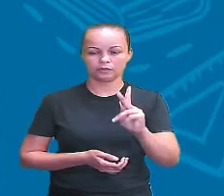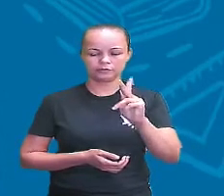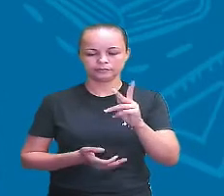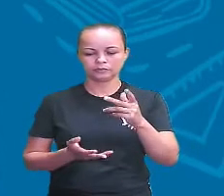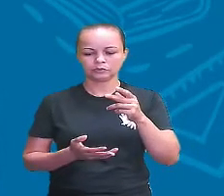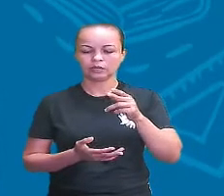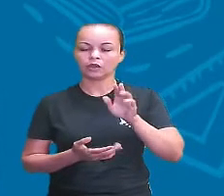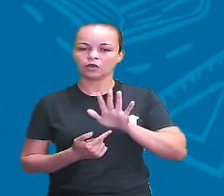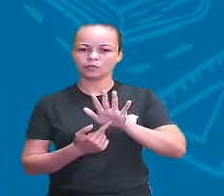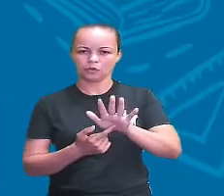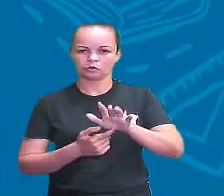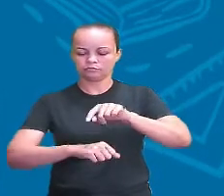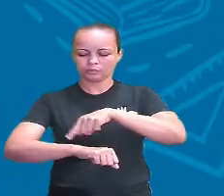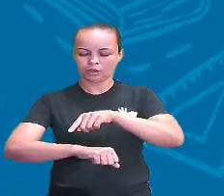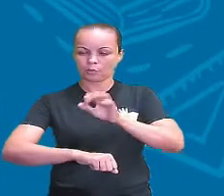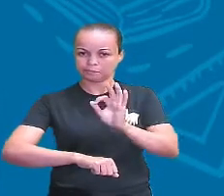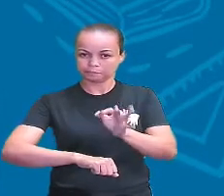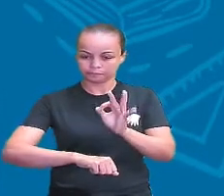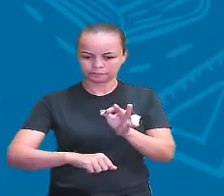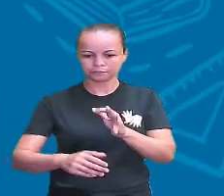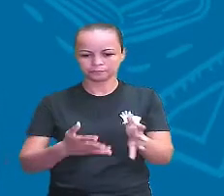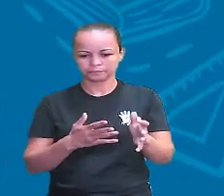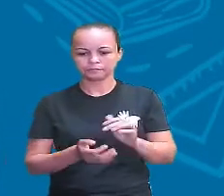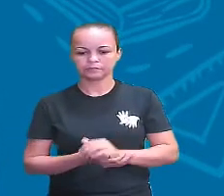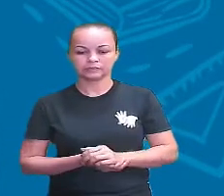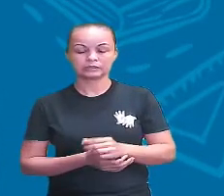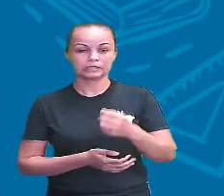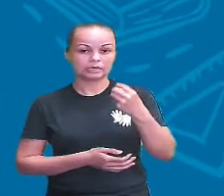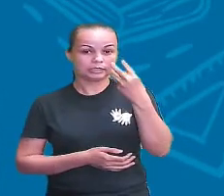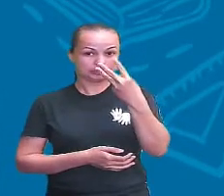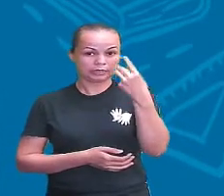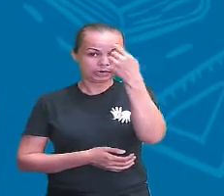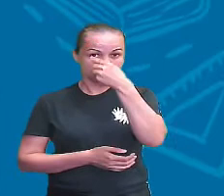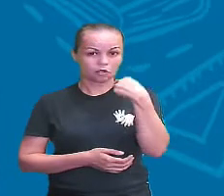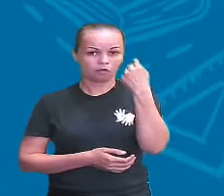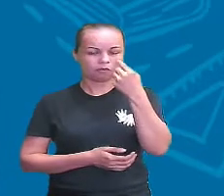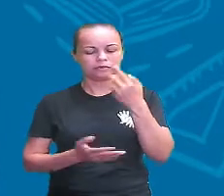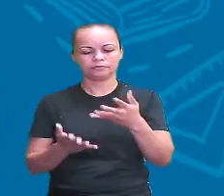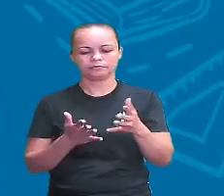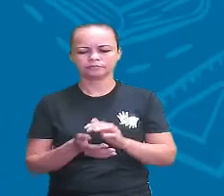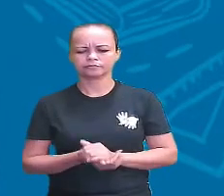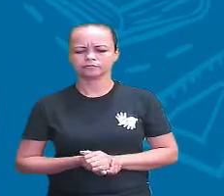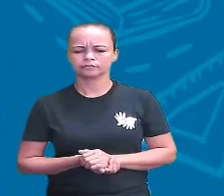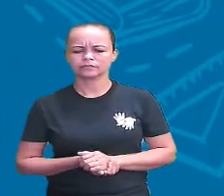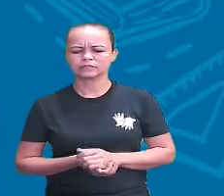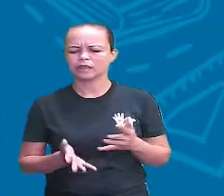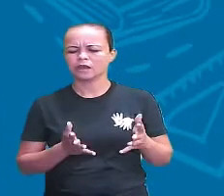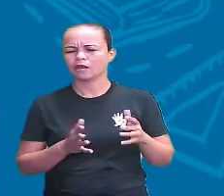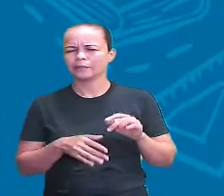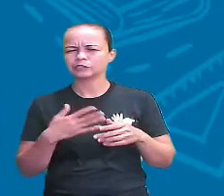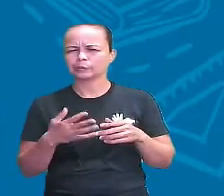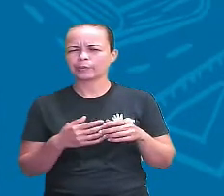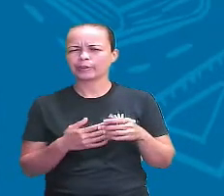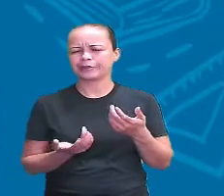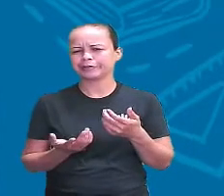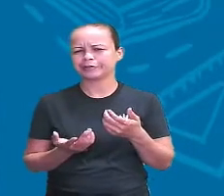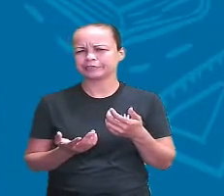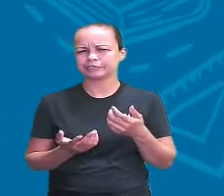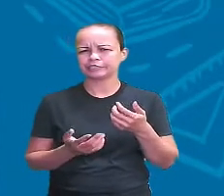exata. 3 horas, em ponto. It's 3 o'clock. Passou aí 10 das 8. Então,